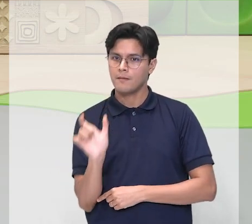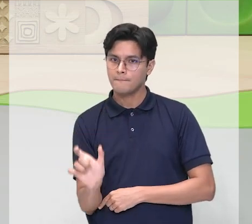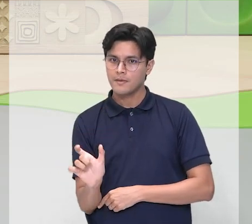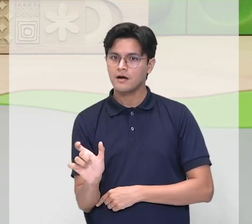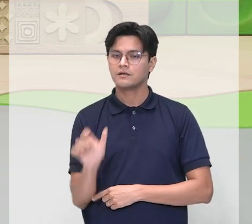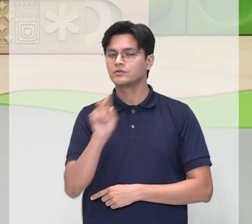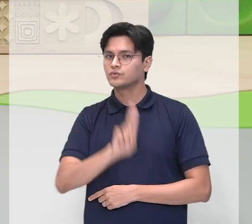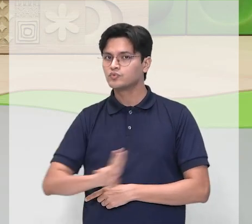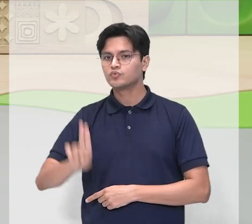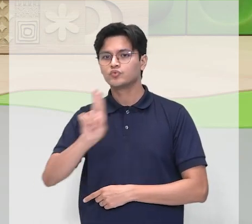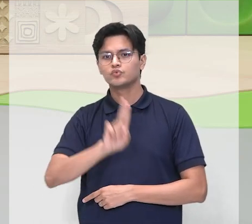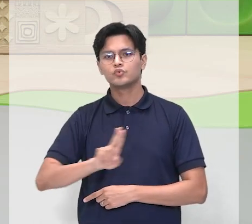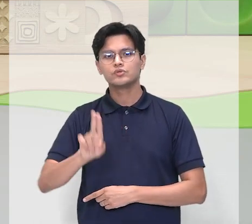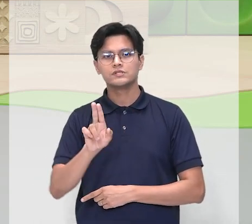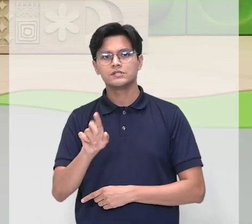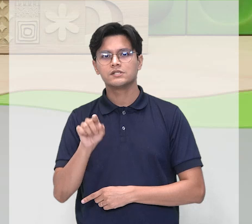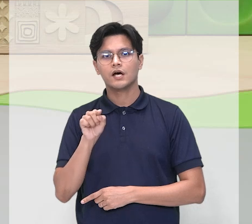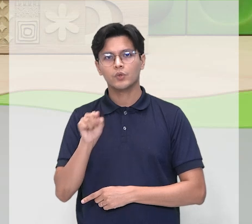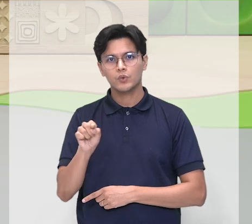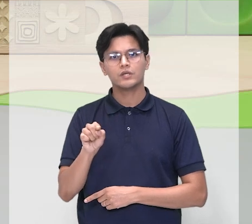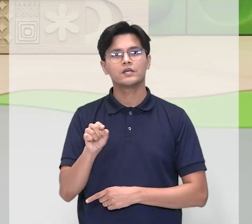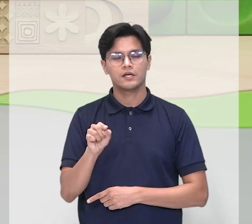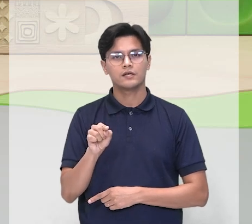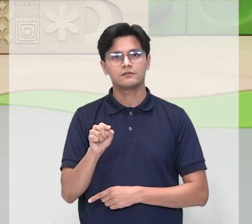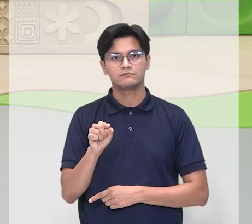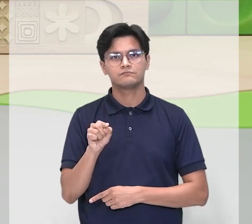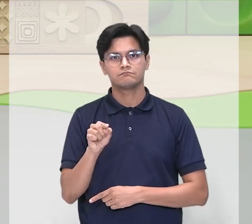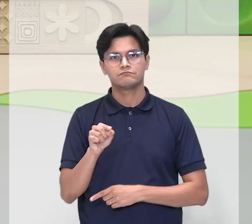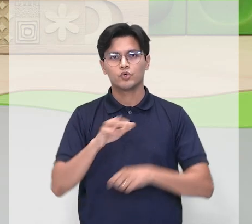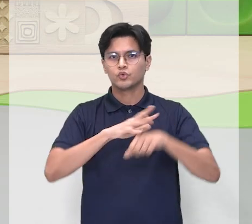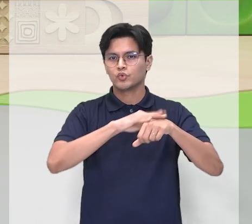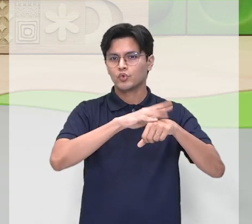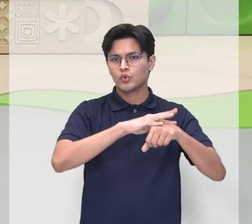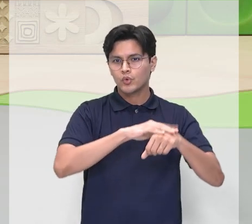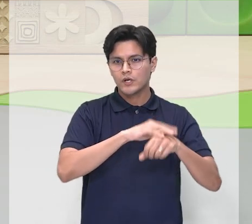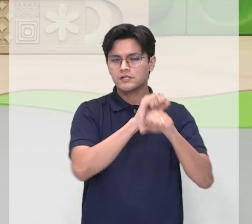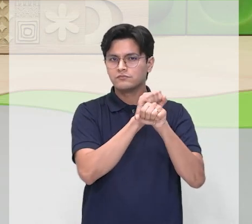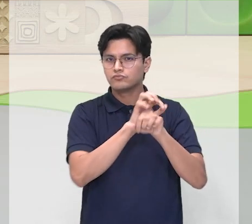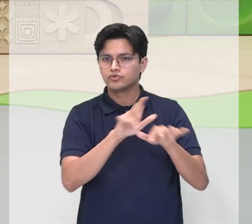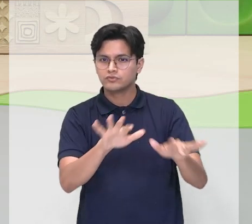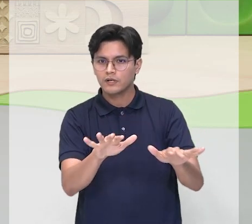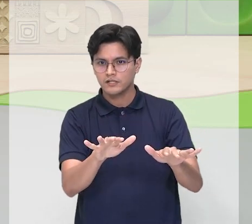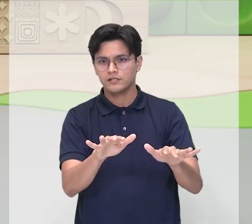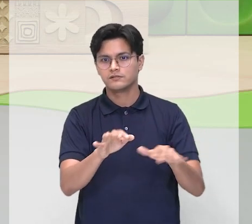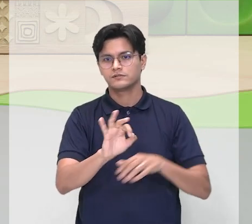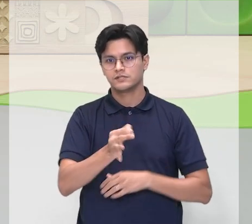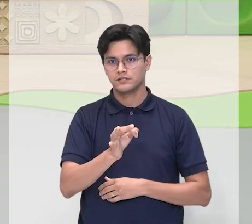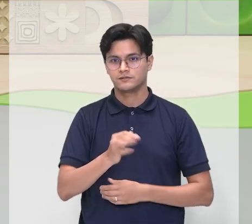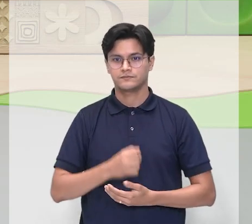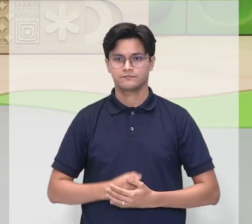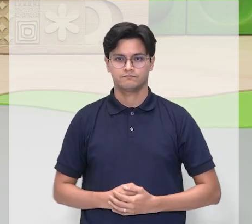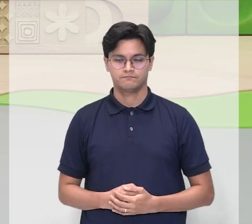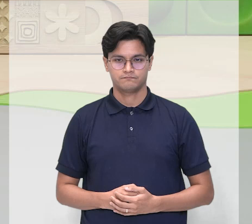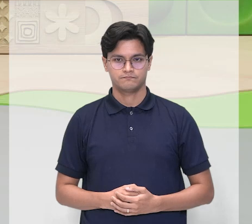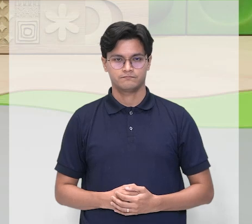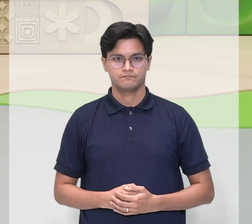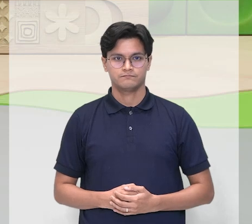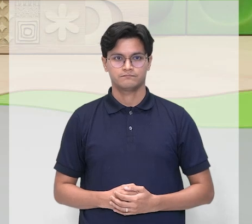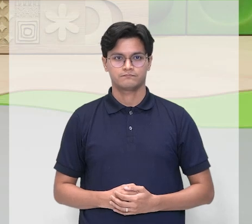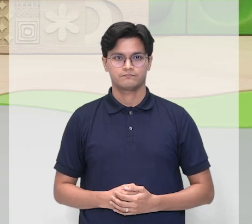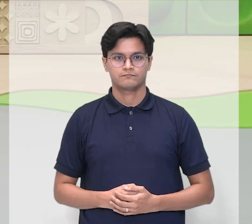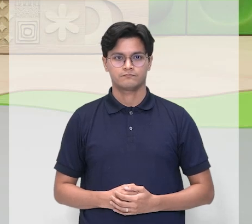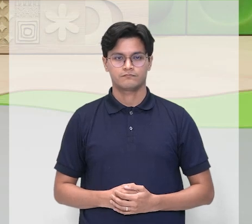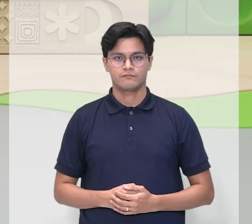para designar, as doenças e como elas se espalham dentro da